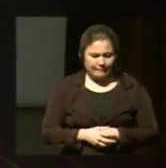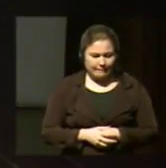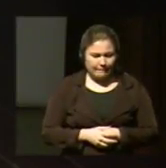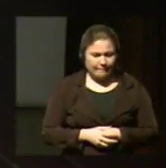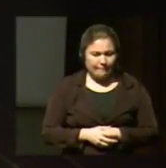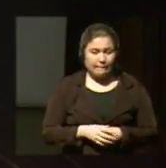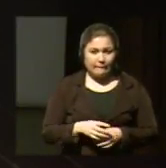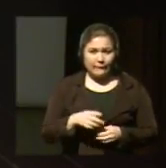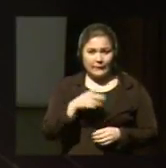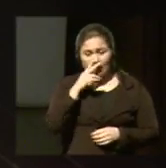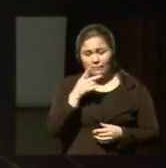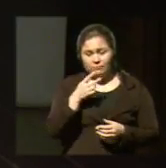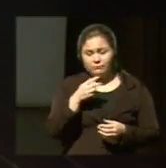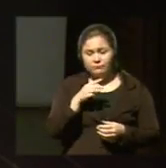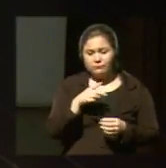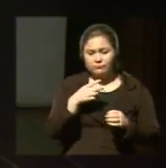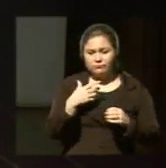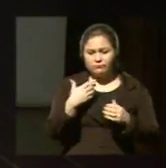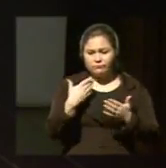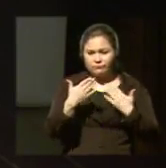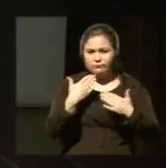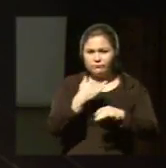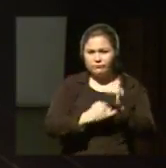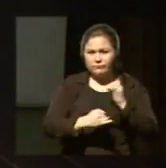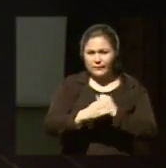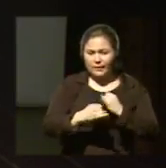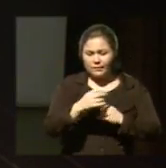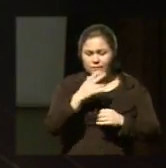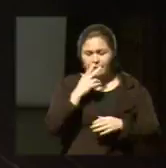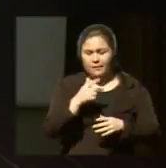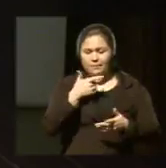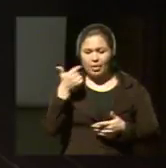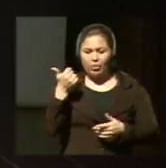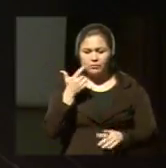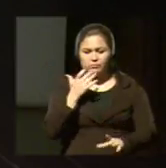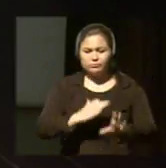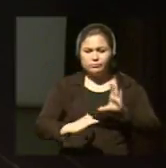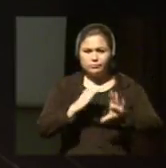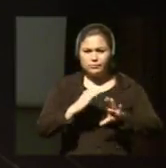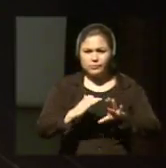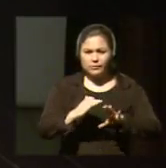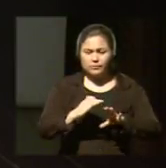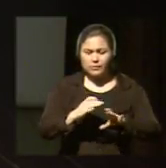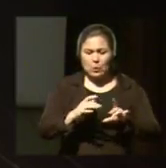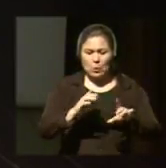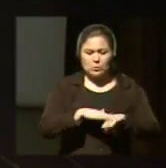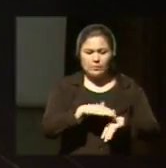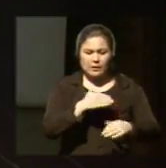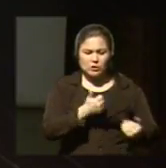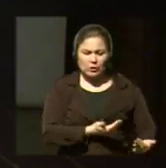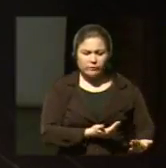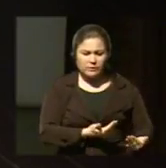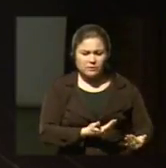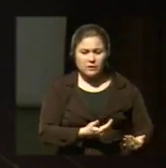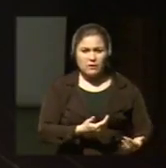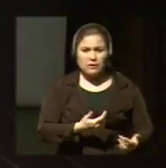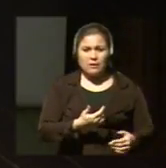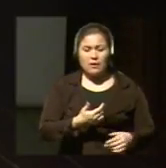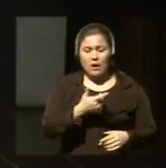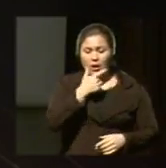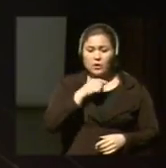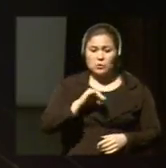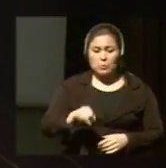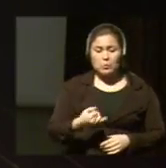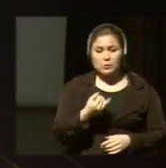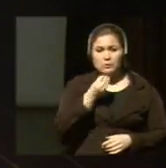A mídia digital permite intensificar os contatos com os mais jovens. É uma oportunidade muito